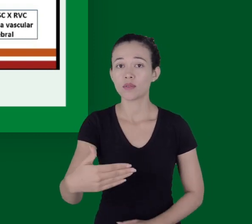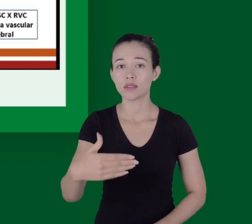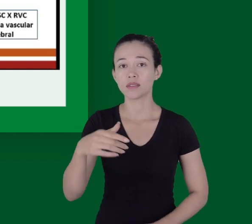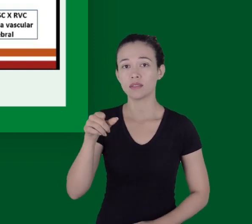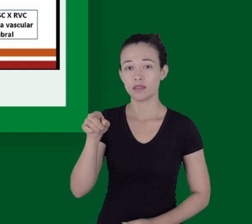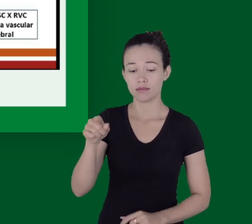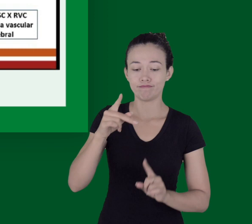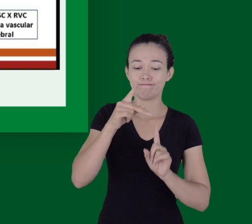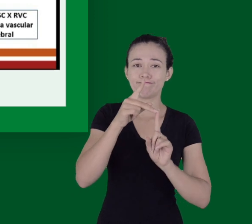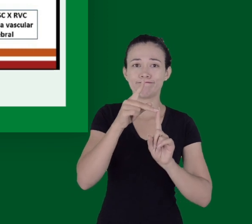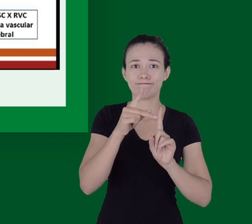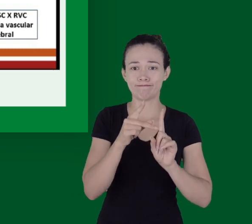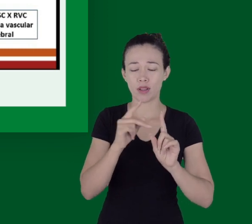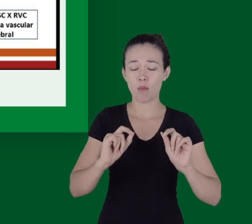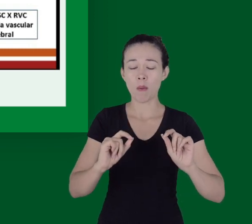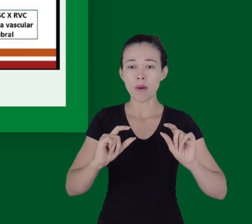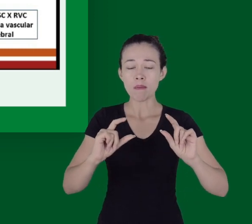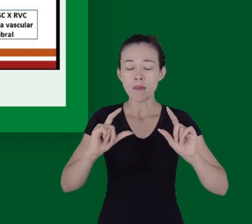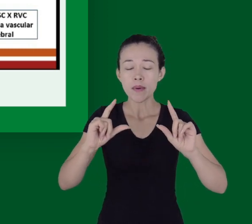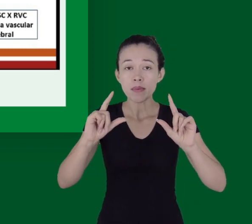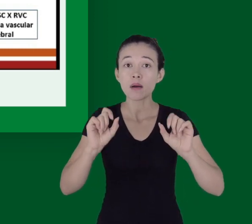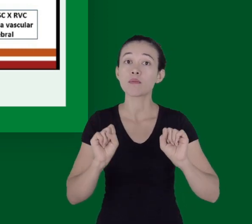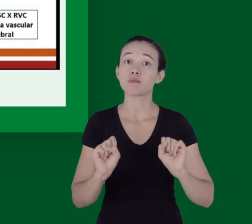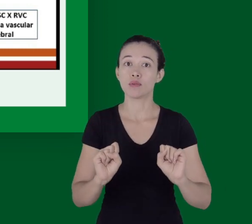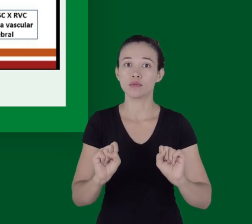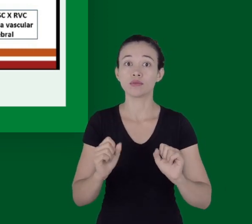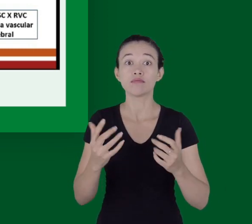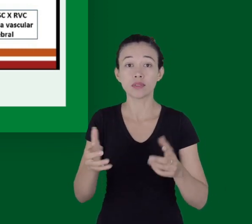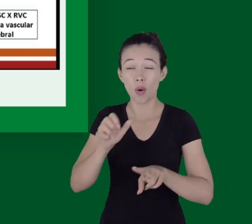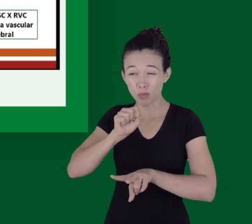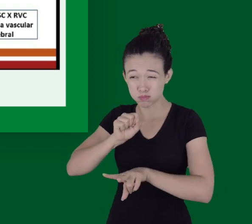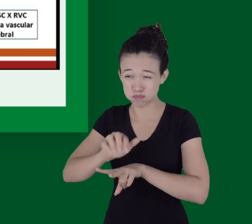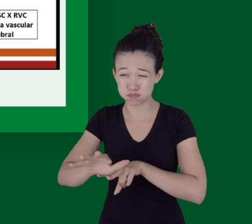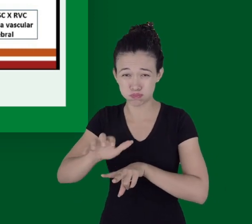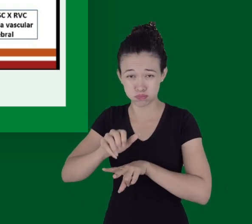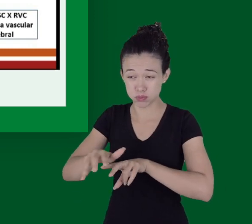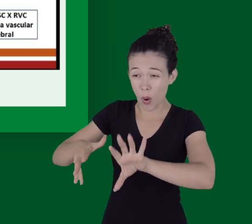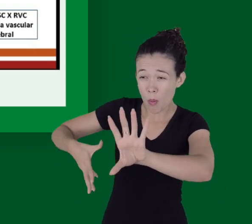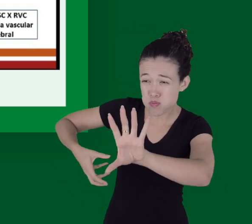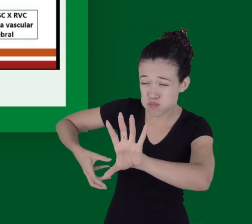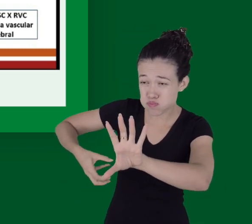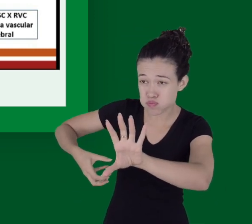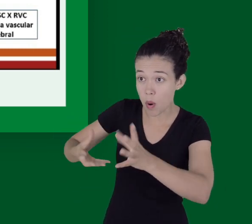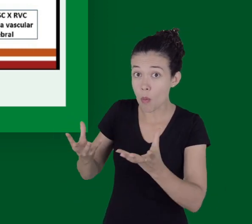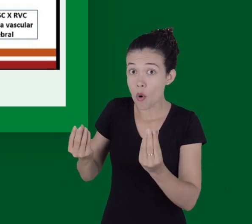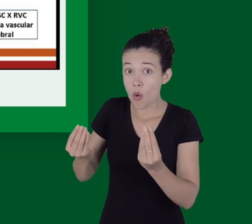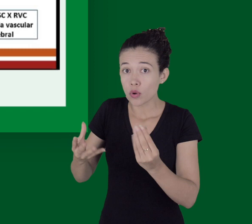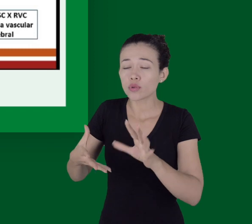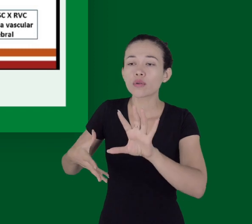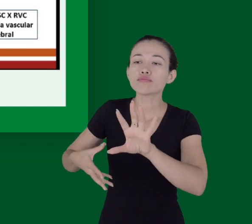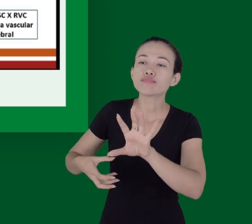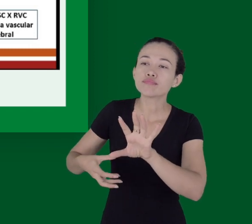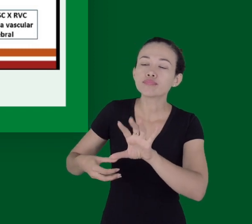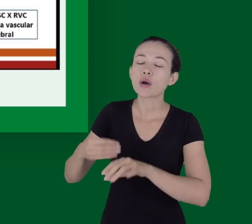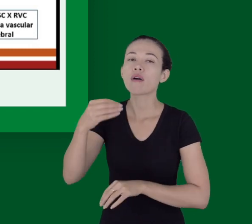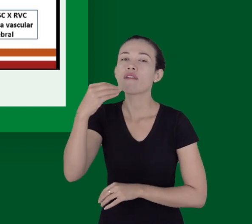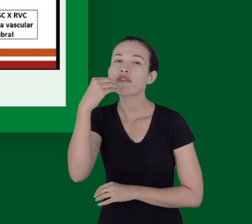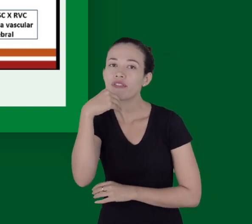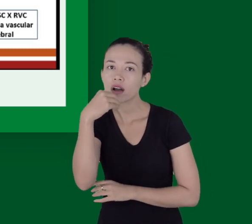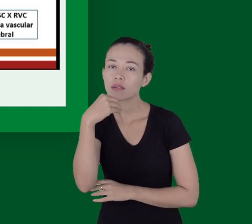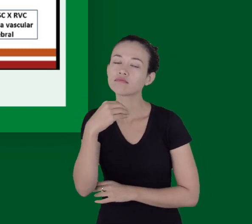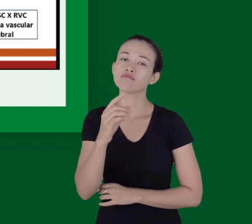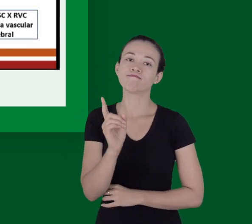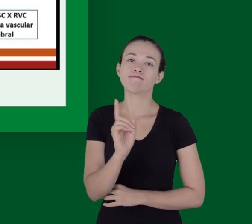intracraniana. Então, esse paciente ele não pode ser nem hipoventilado, nem hiperventilado, como uma medida de neuroproteção